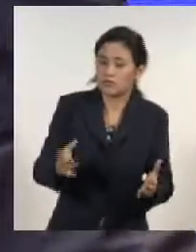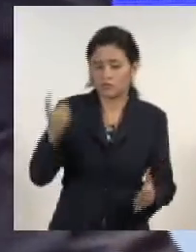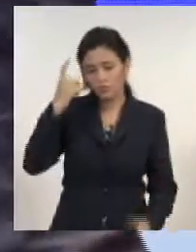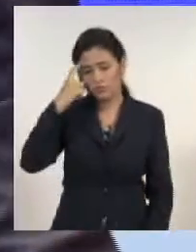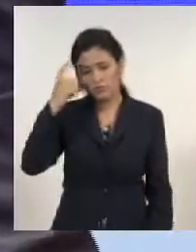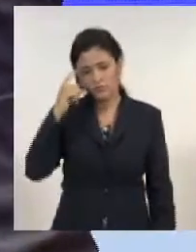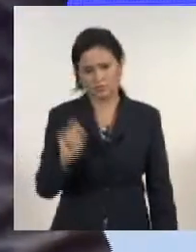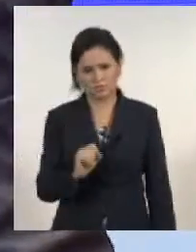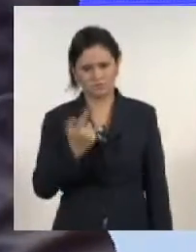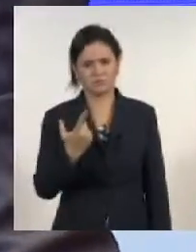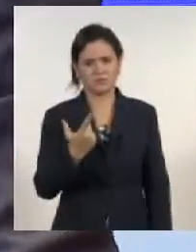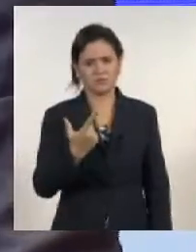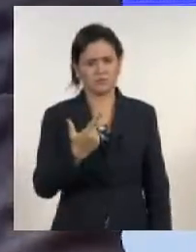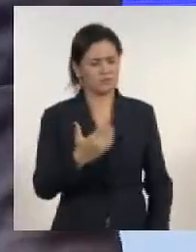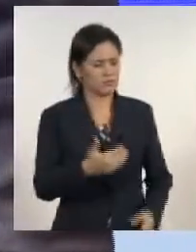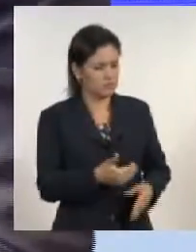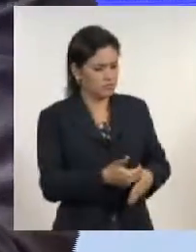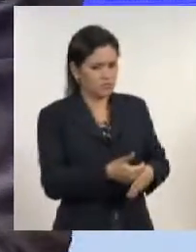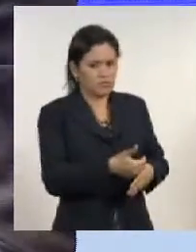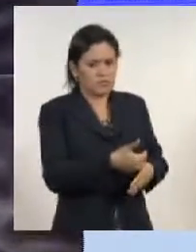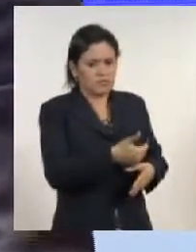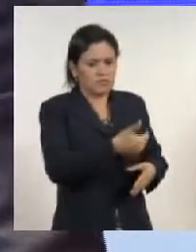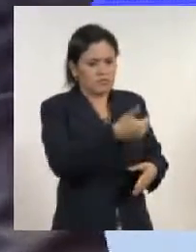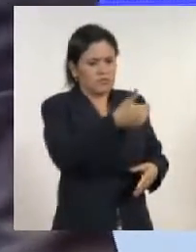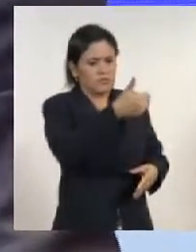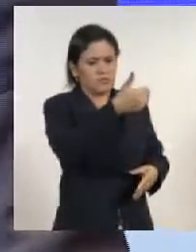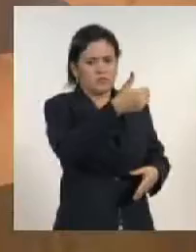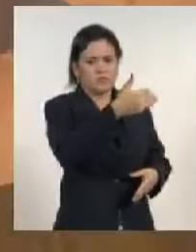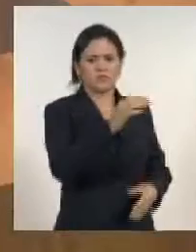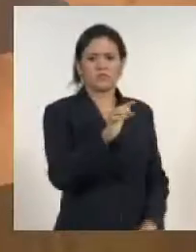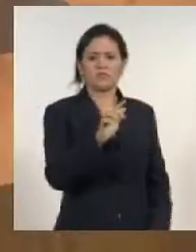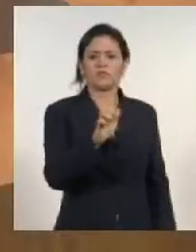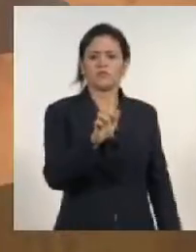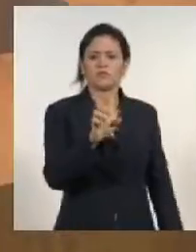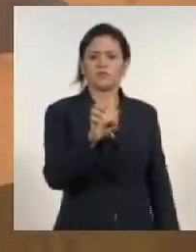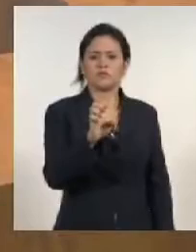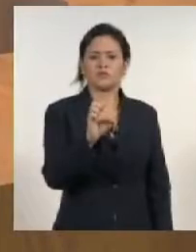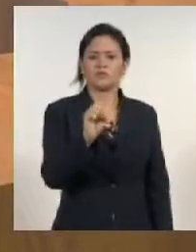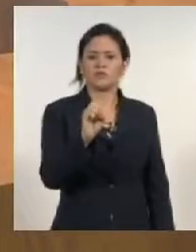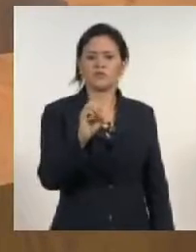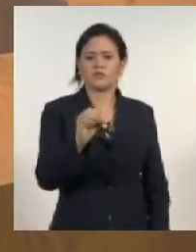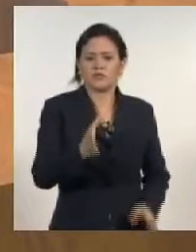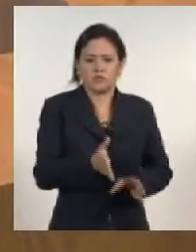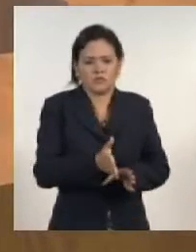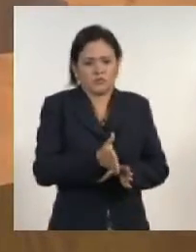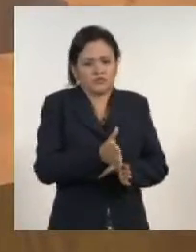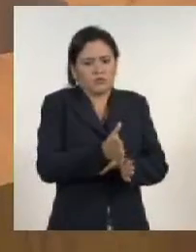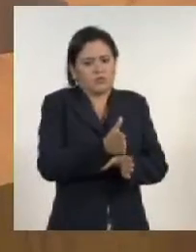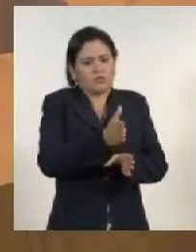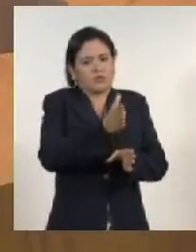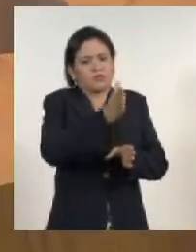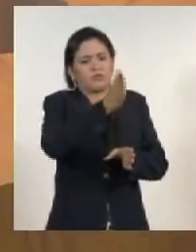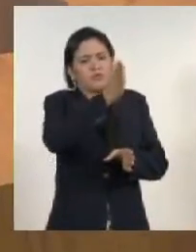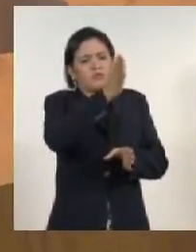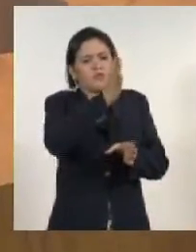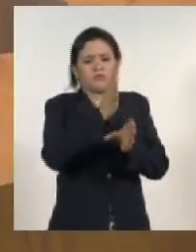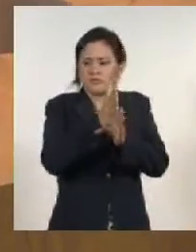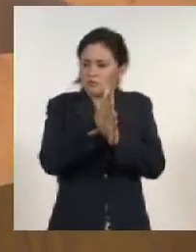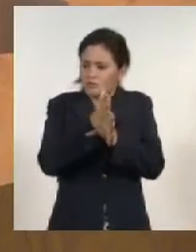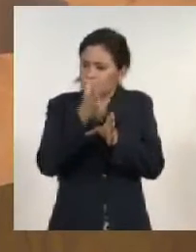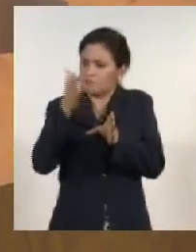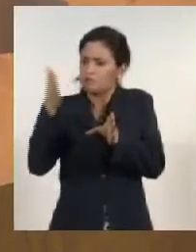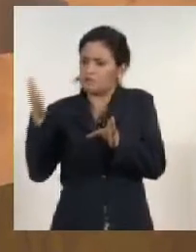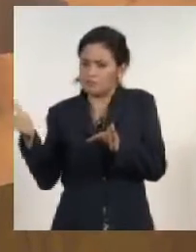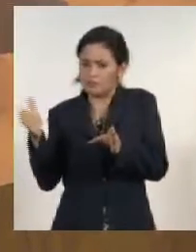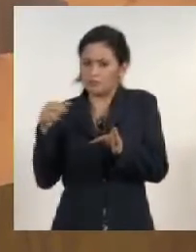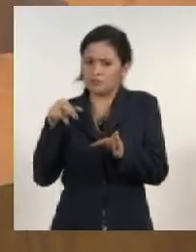estranha parede de gesso que dividia o hospital em dois, sem nenhuma explicação. Entrava no hospital, andava